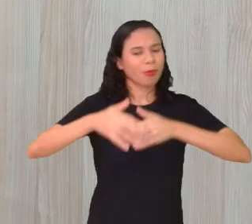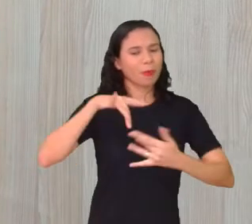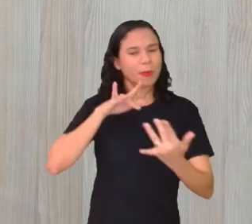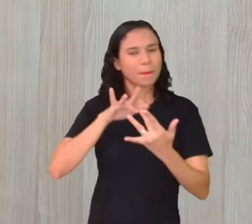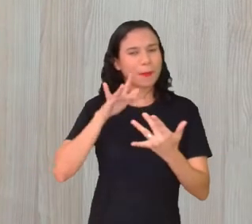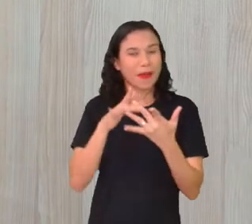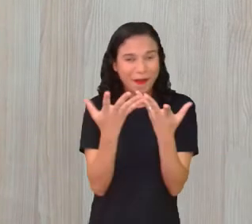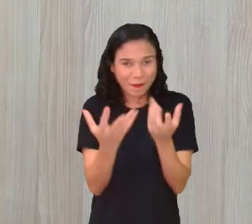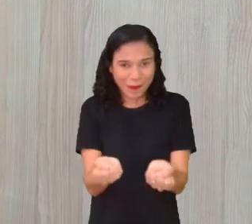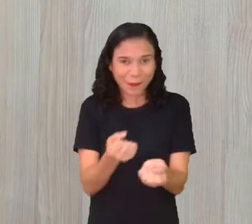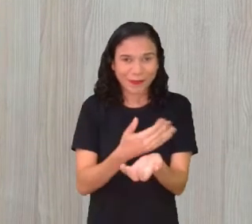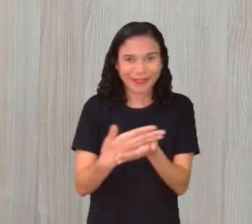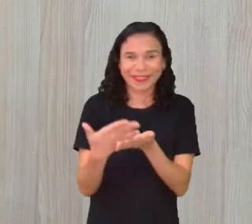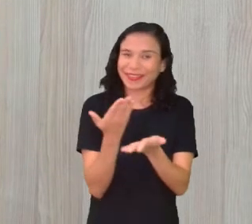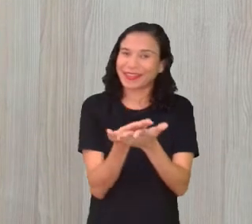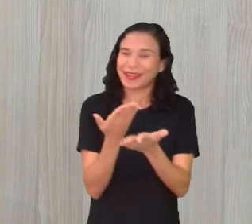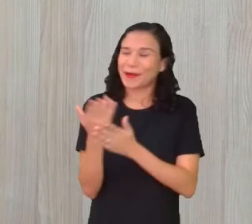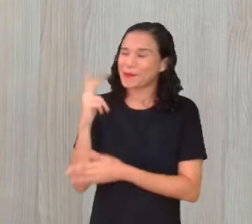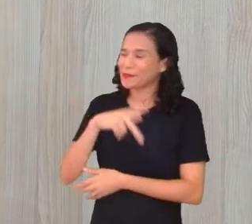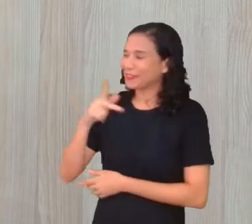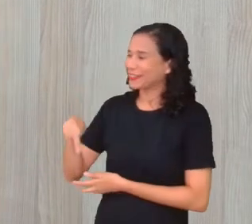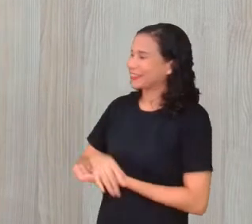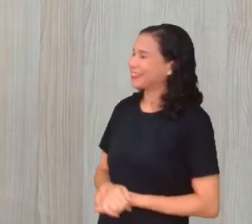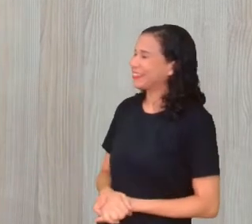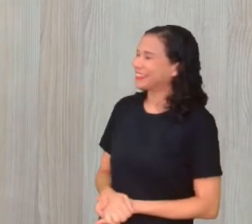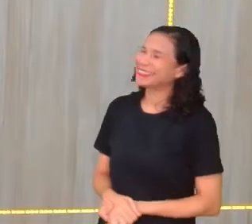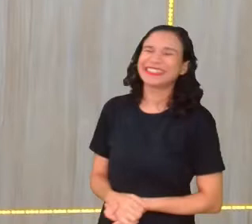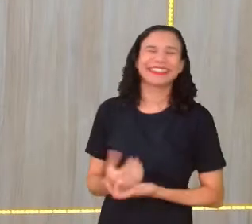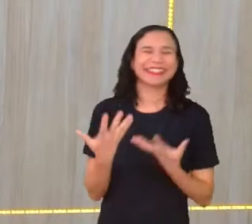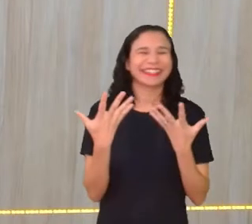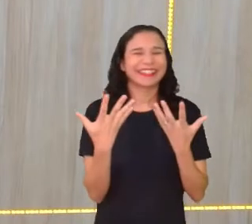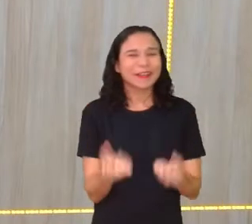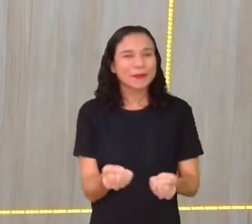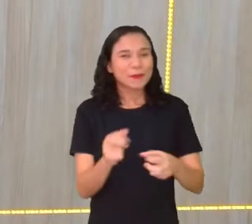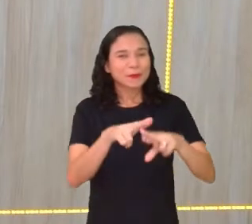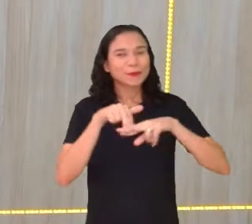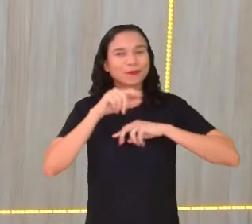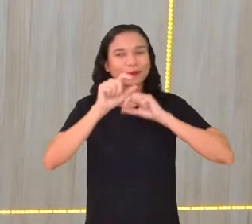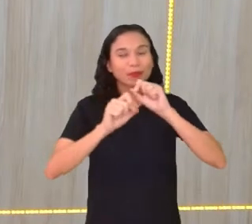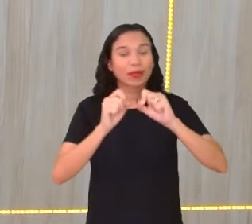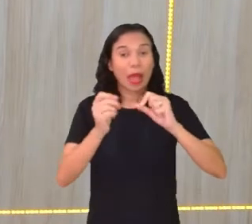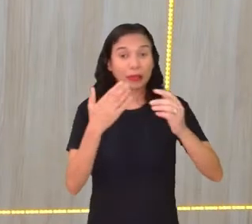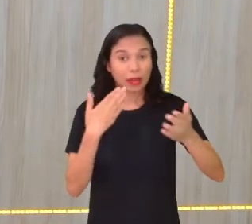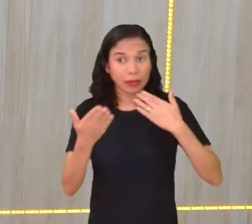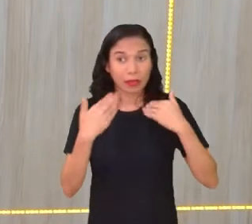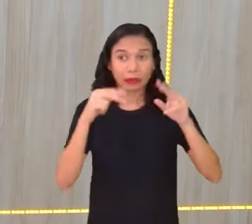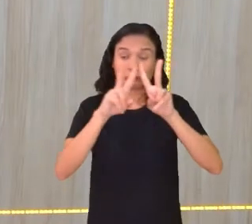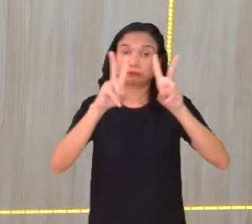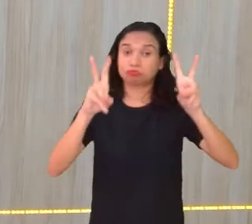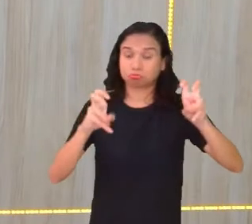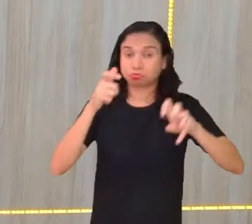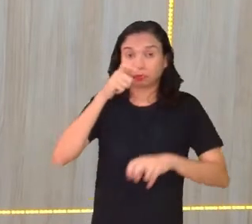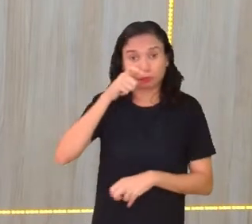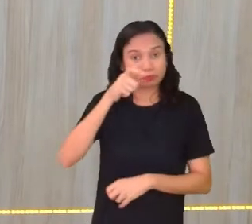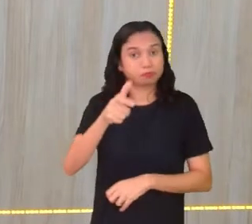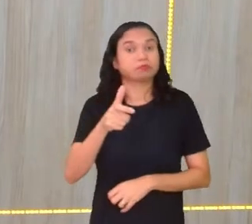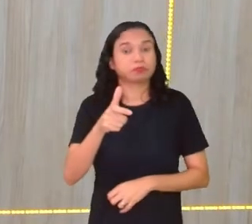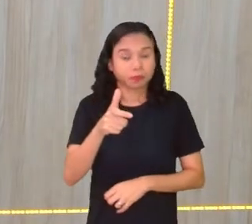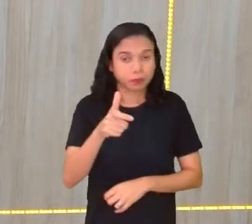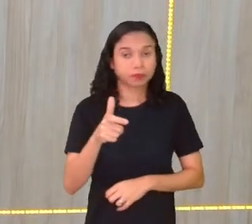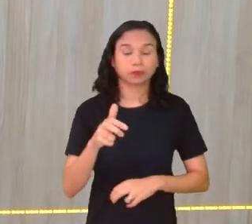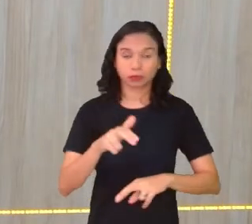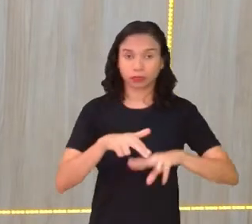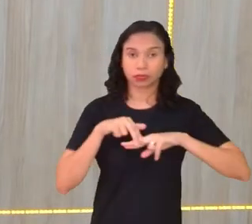vocês. Vamos embora para a aula, professor Luciano? Vamos embora. E nós vamos discutir uma temática interessante hoje, né? Uma